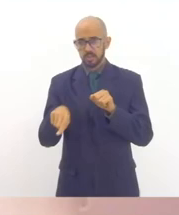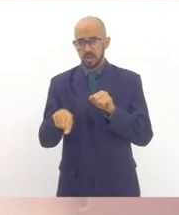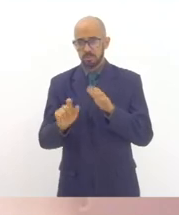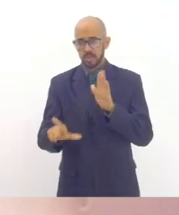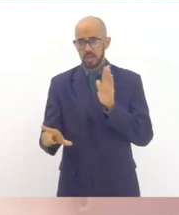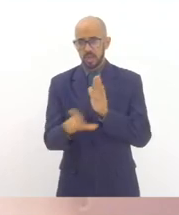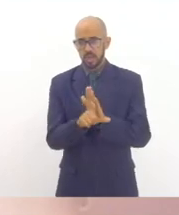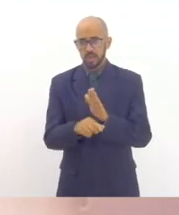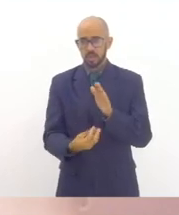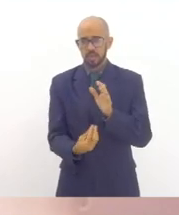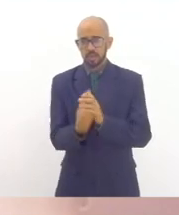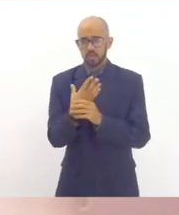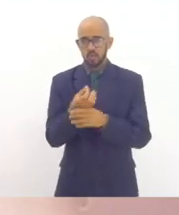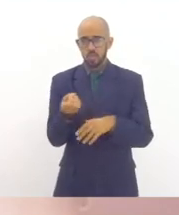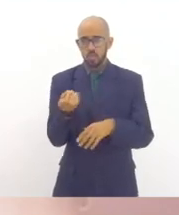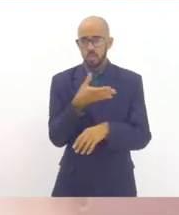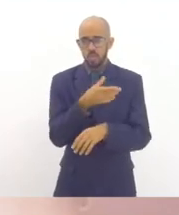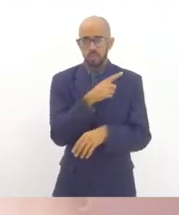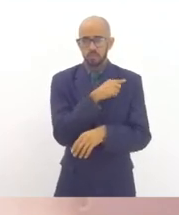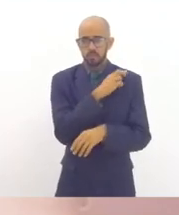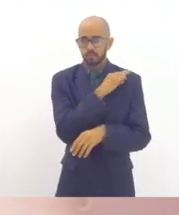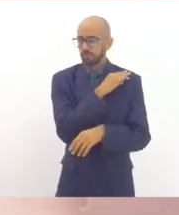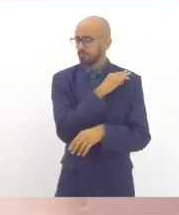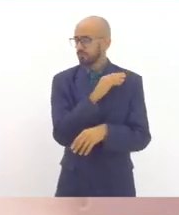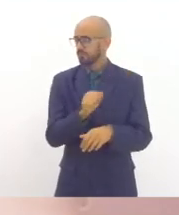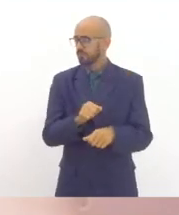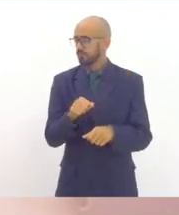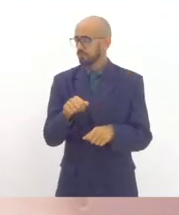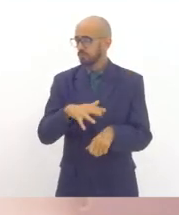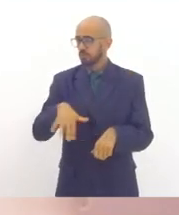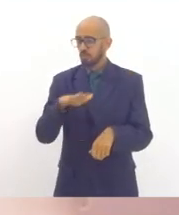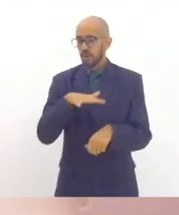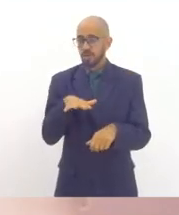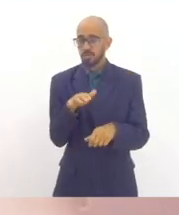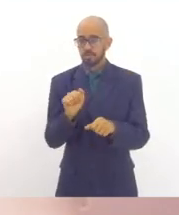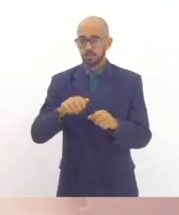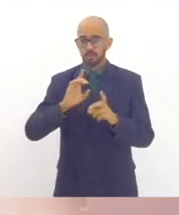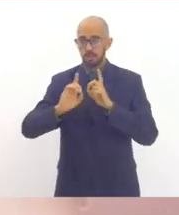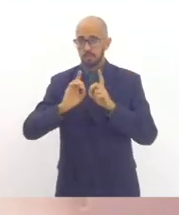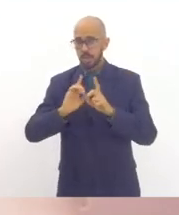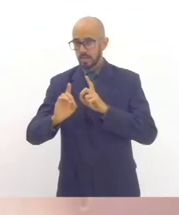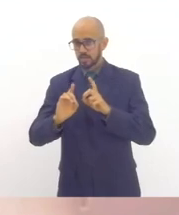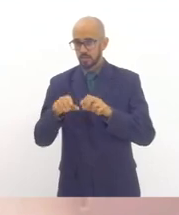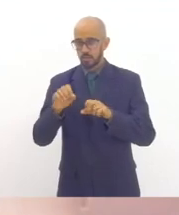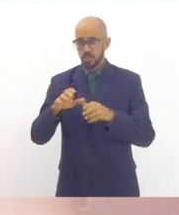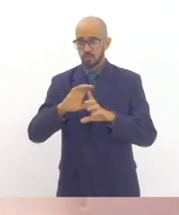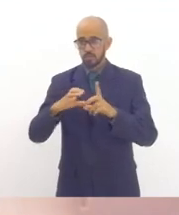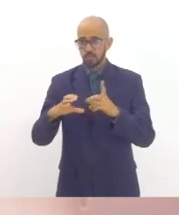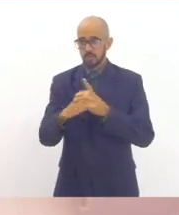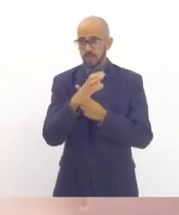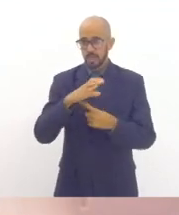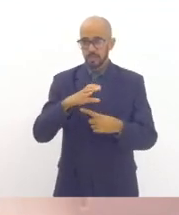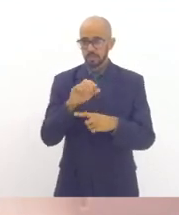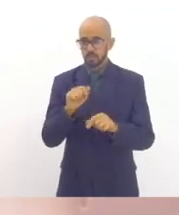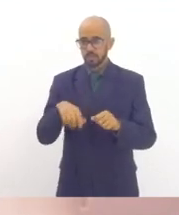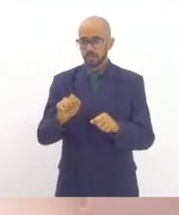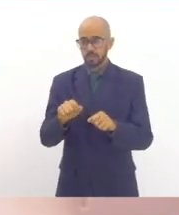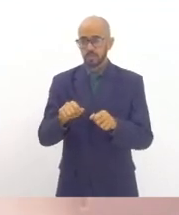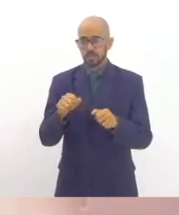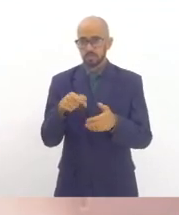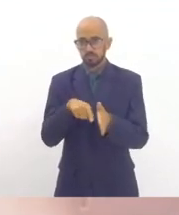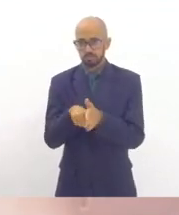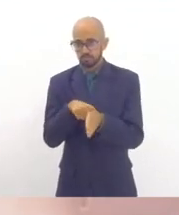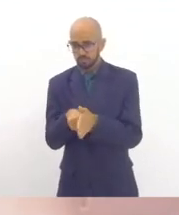que instituiu o novo ensino médio, né, em proveito de um amplo debate com a comunidade educacional, com os pesquisadores que se dedicam aos estudos sobre o ensino médio,